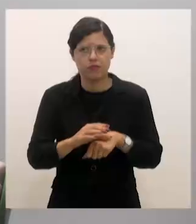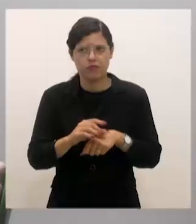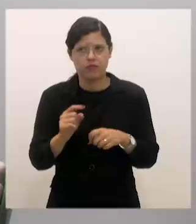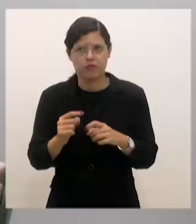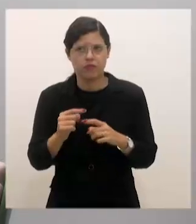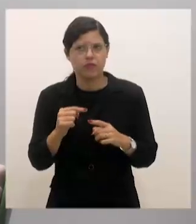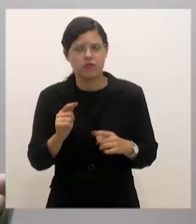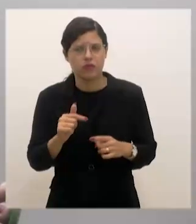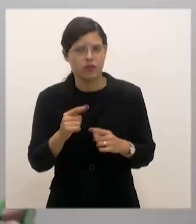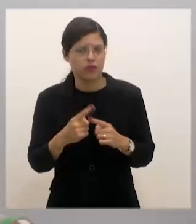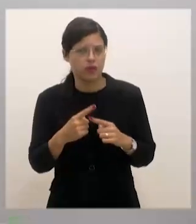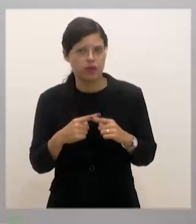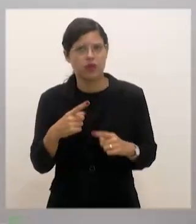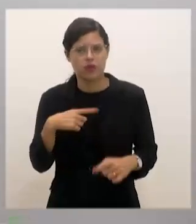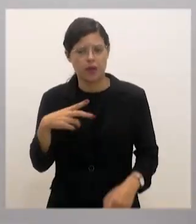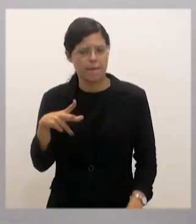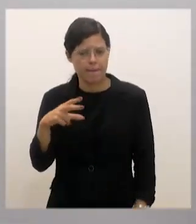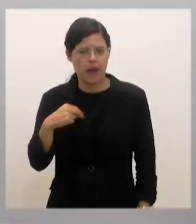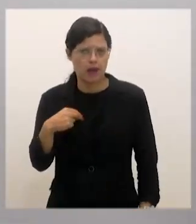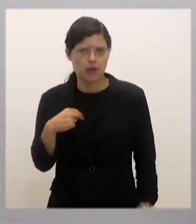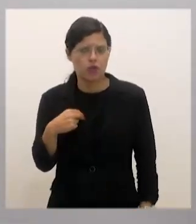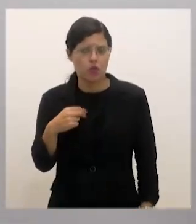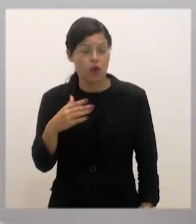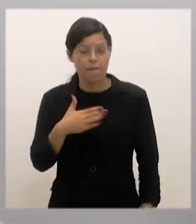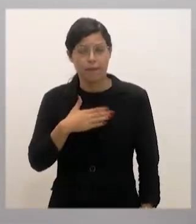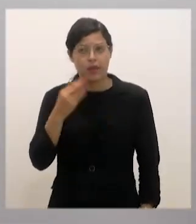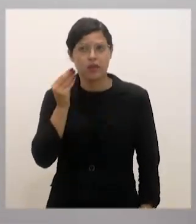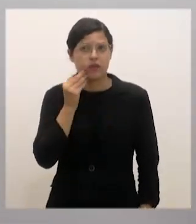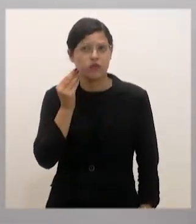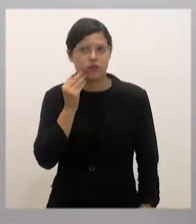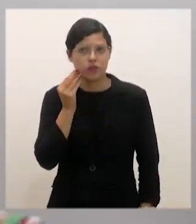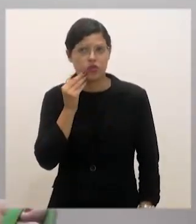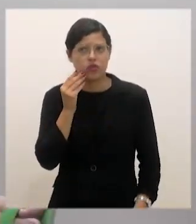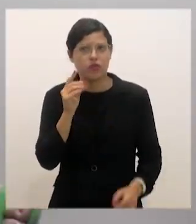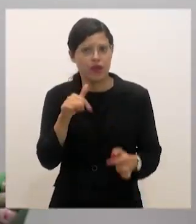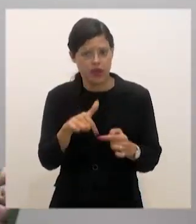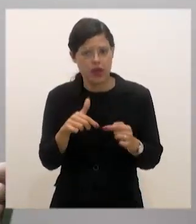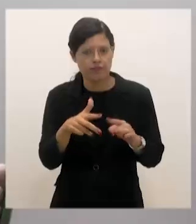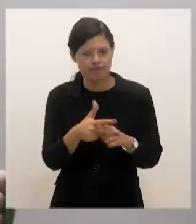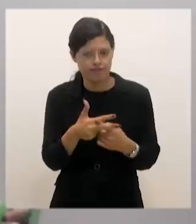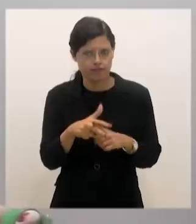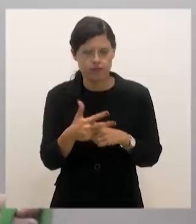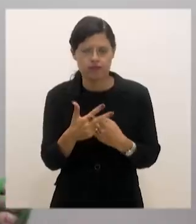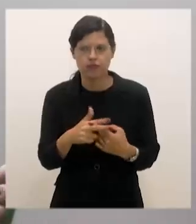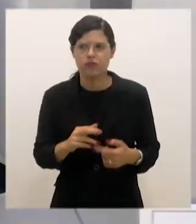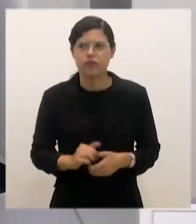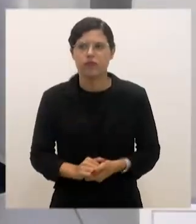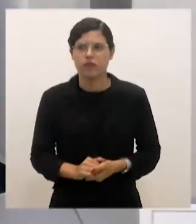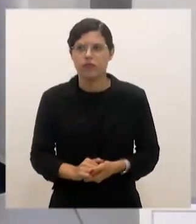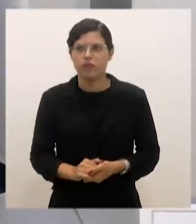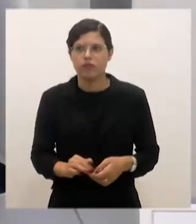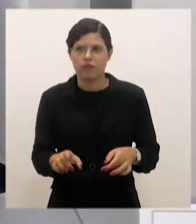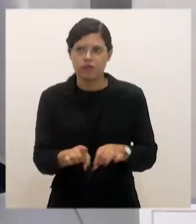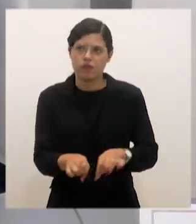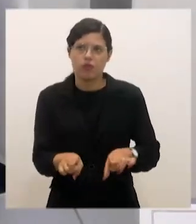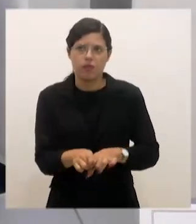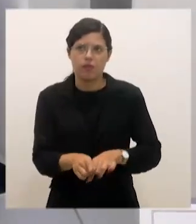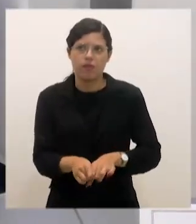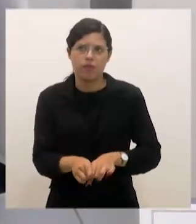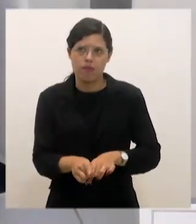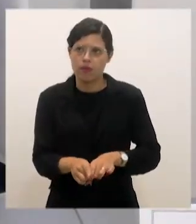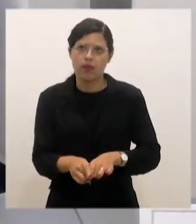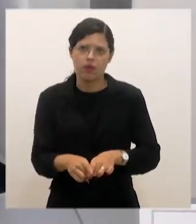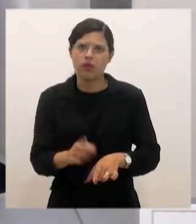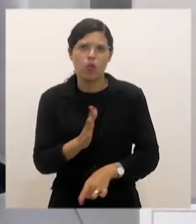E a minha tentativa é exatamente essa. Além da poluição visual, aquele desastre que é a Baía de Guanabara. E fora